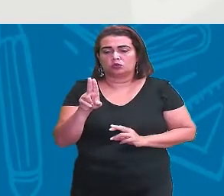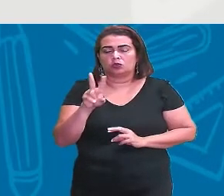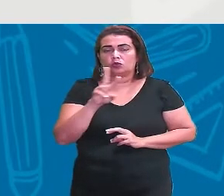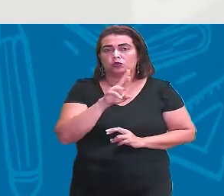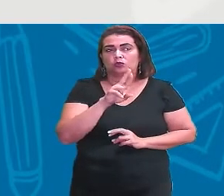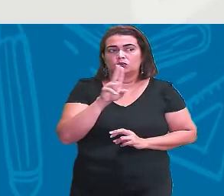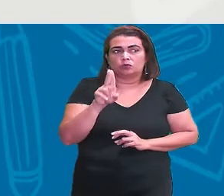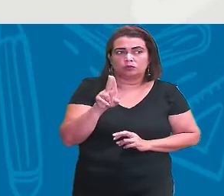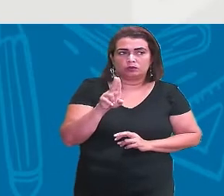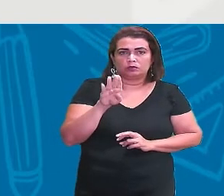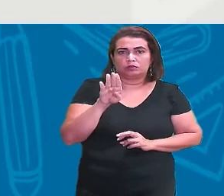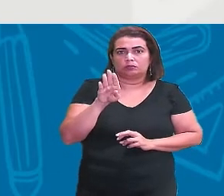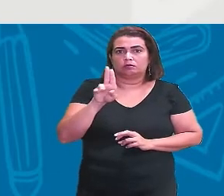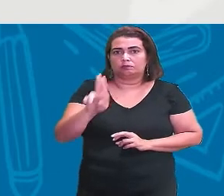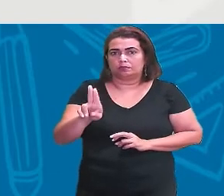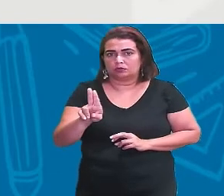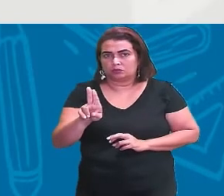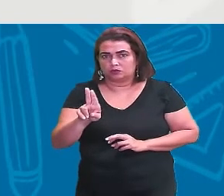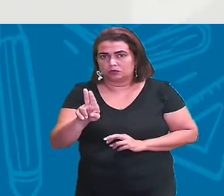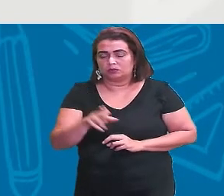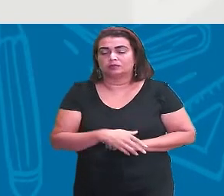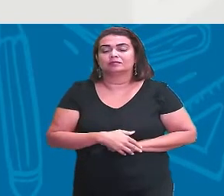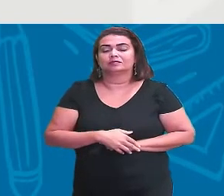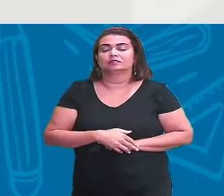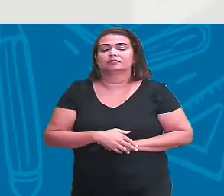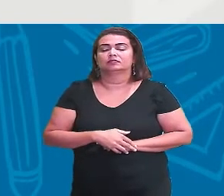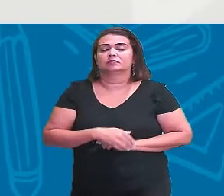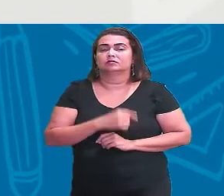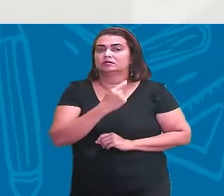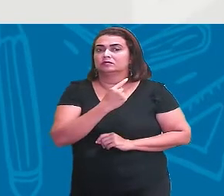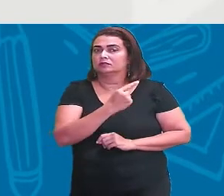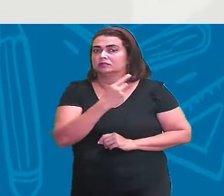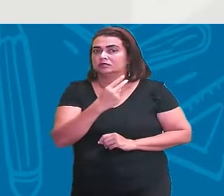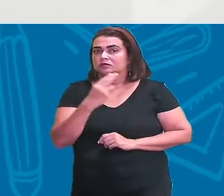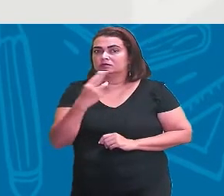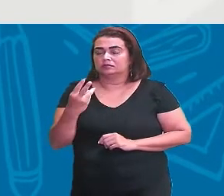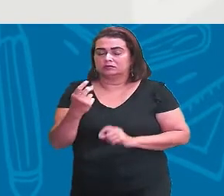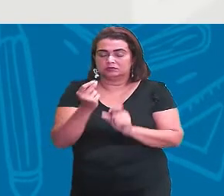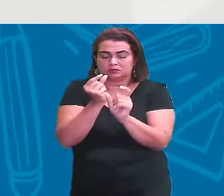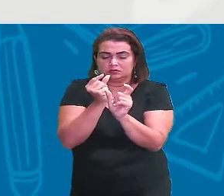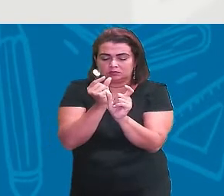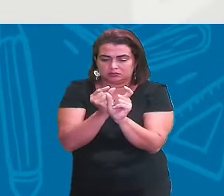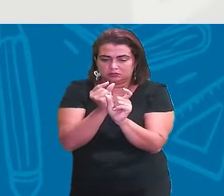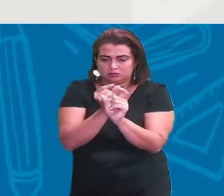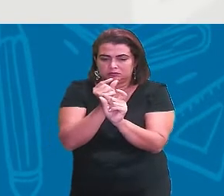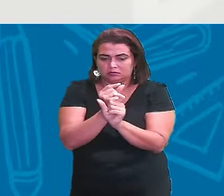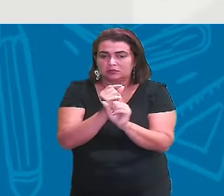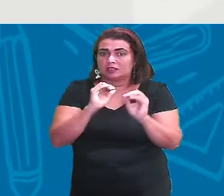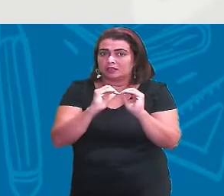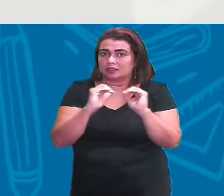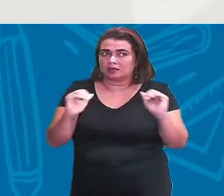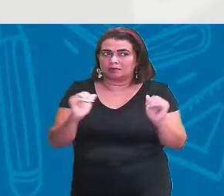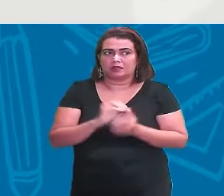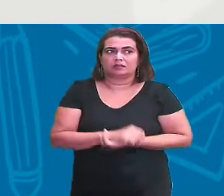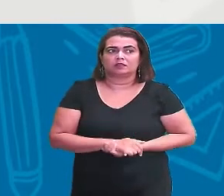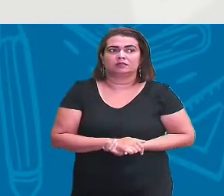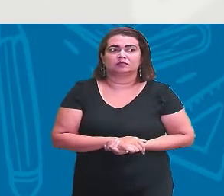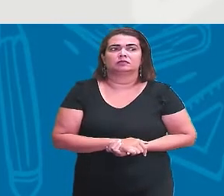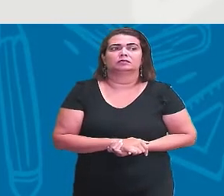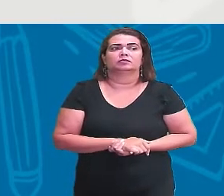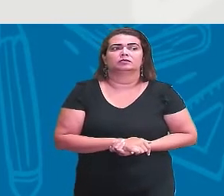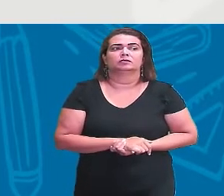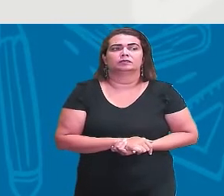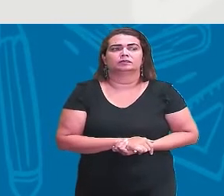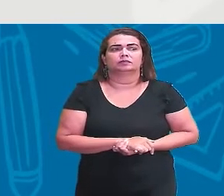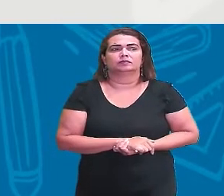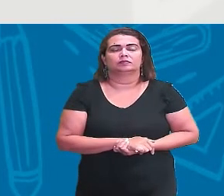ru, bu, a terceira sílaba. É assim que a gente separa. Também há um método